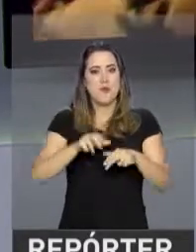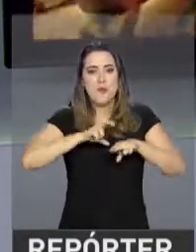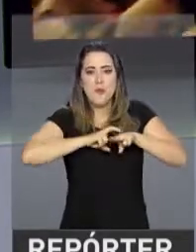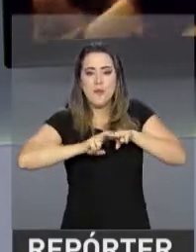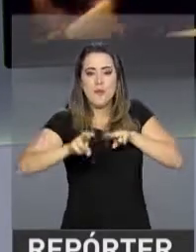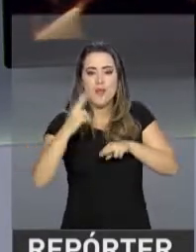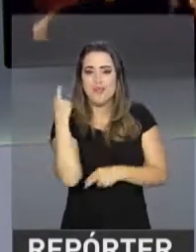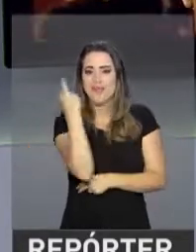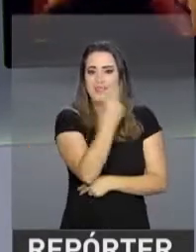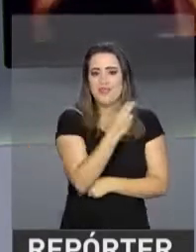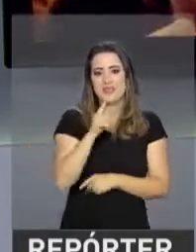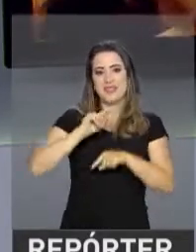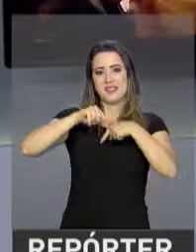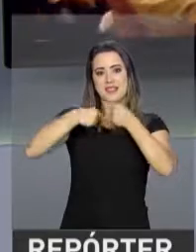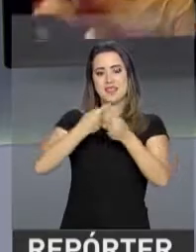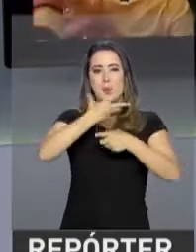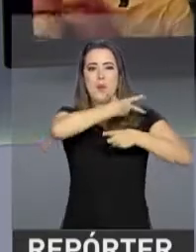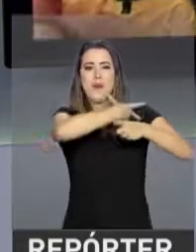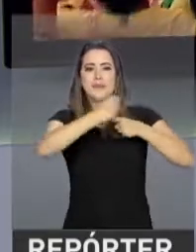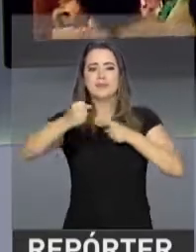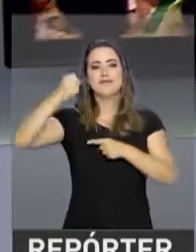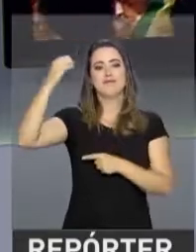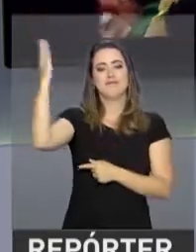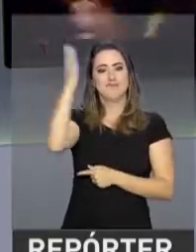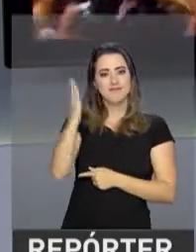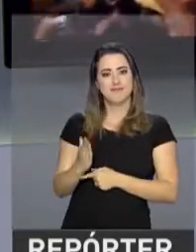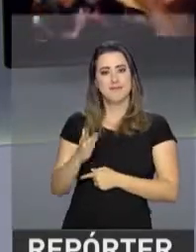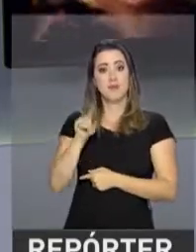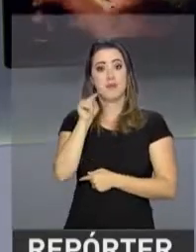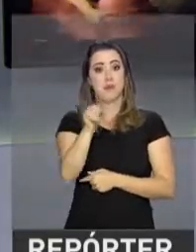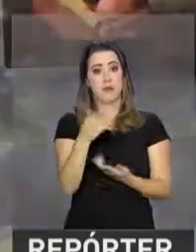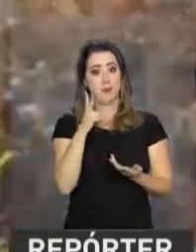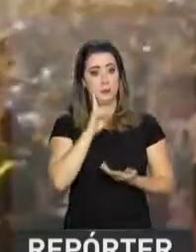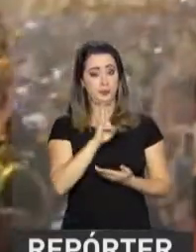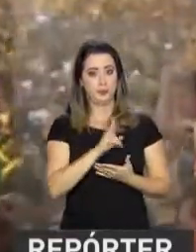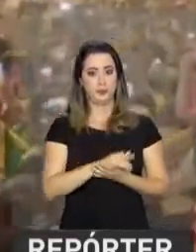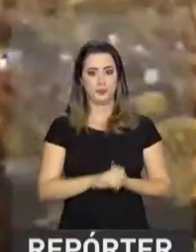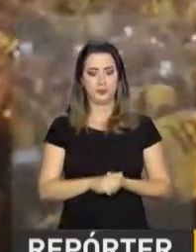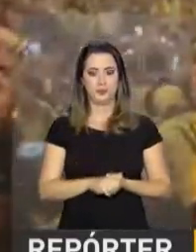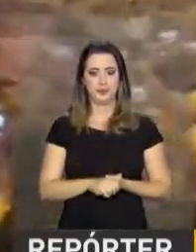estação de metrô da rússia logo após a vitória contra a sérvia